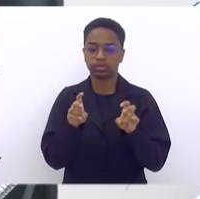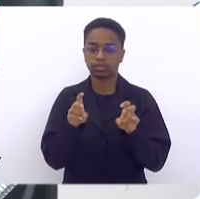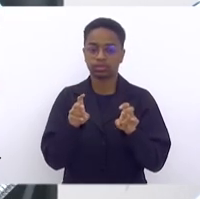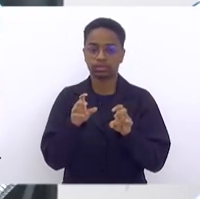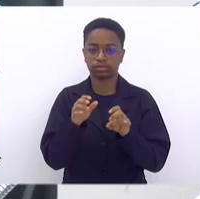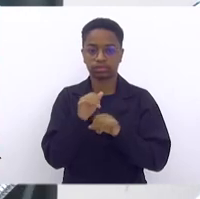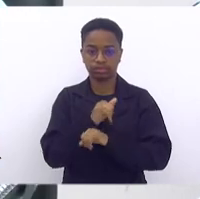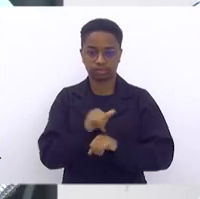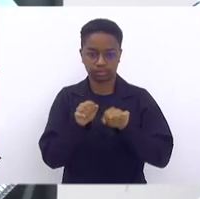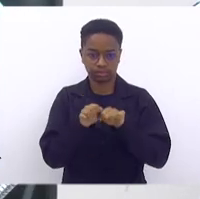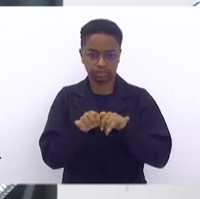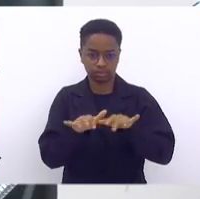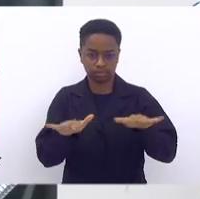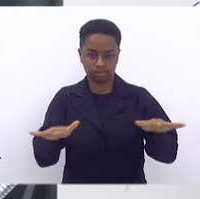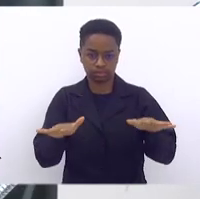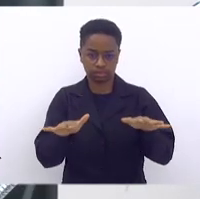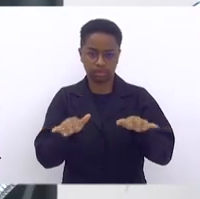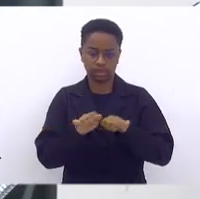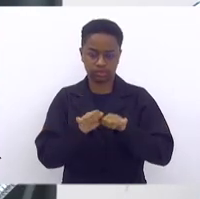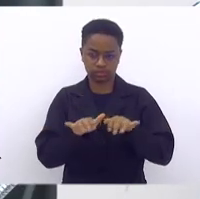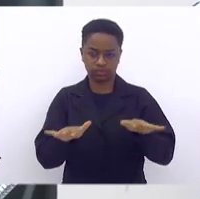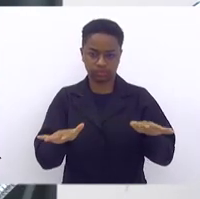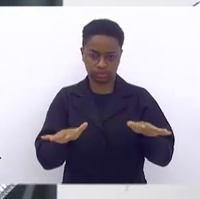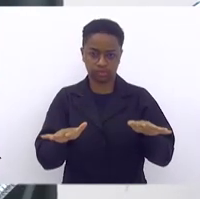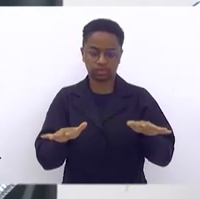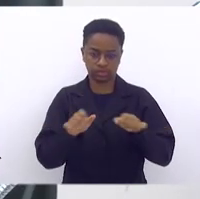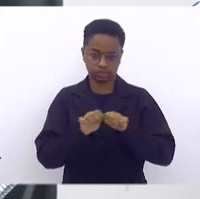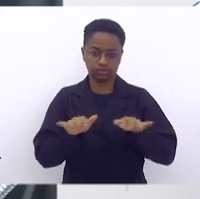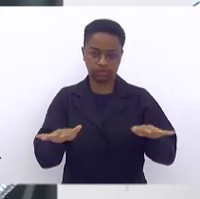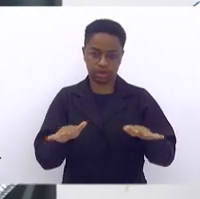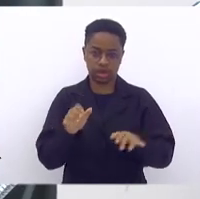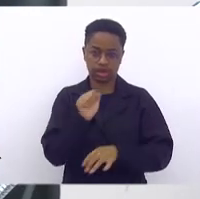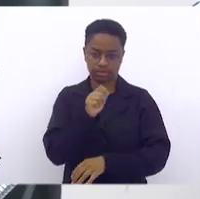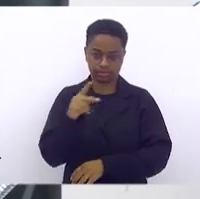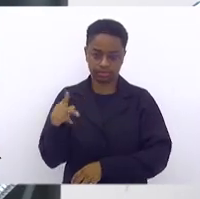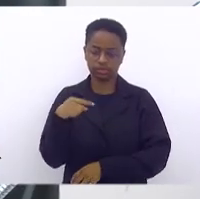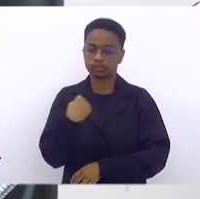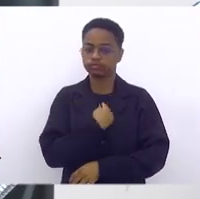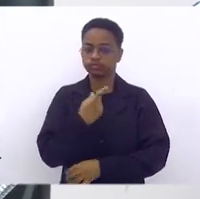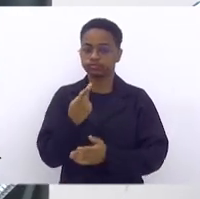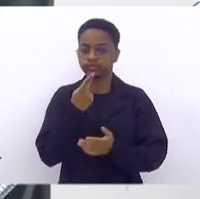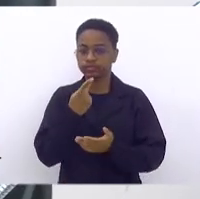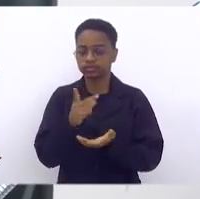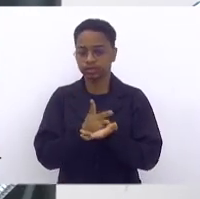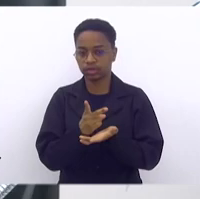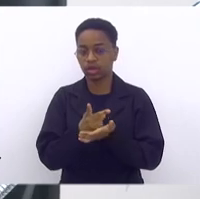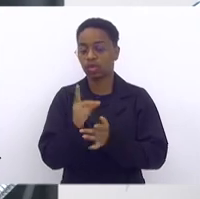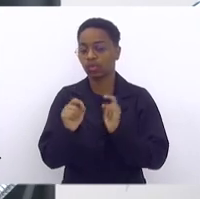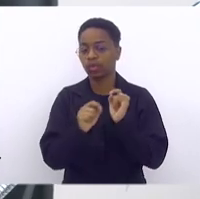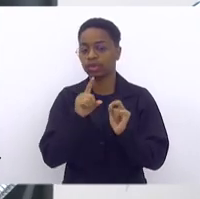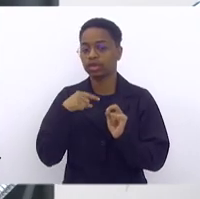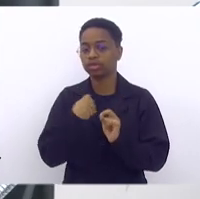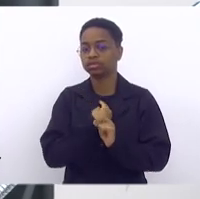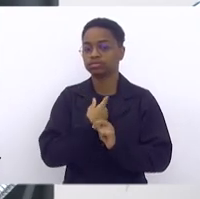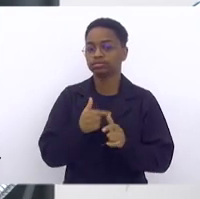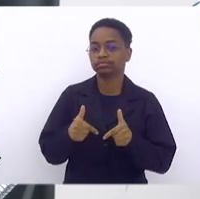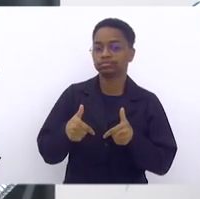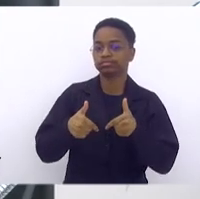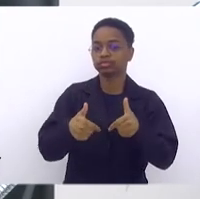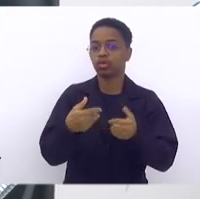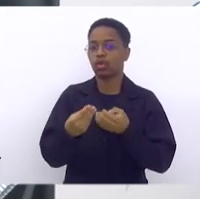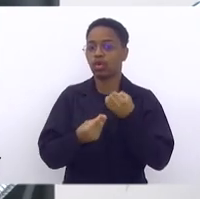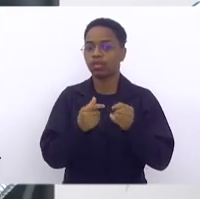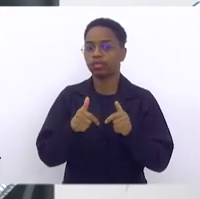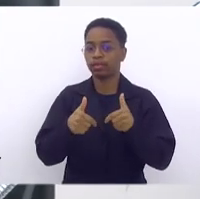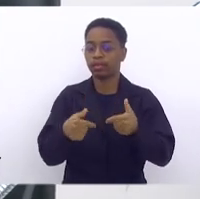disseminar o aplicativo, até esqueci a palavra, sobre divulgar. Duplicar, divulgar. A gente sempre tem falado disso aqui, ver o que a CPI pode fazer, porque tem